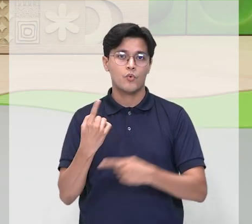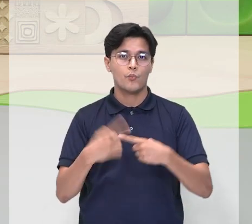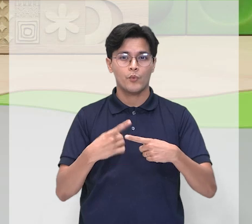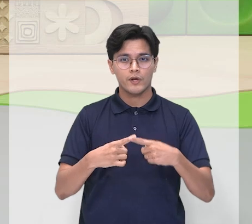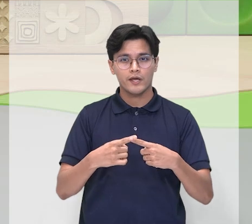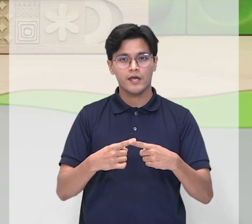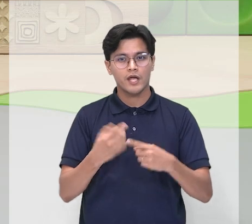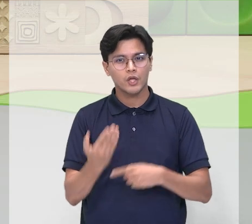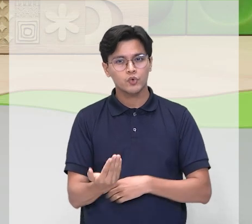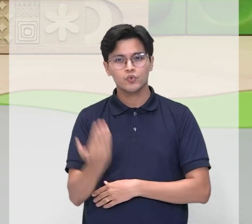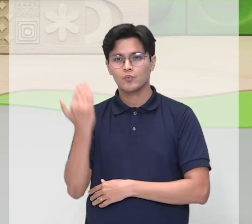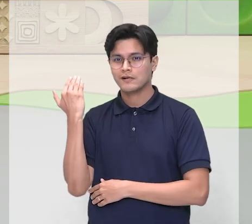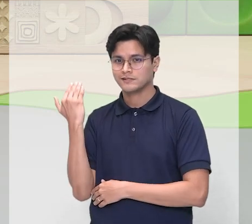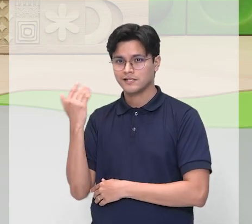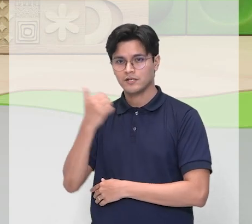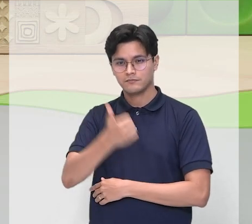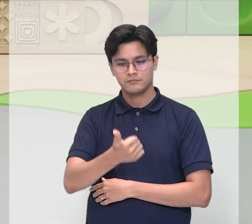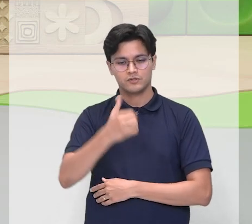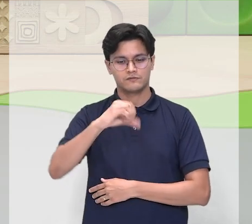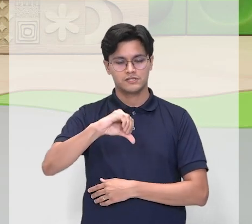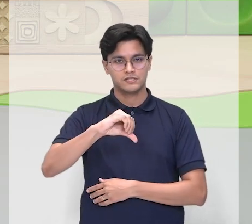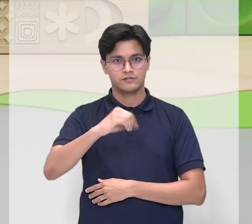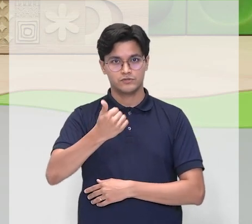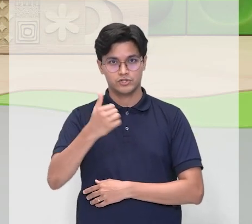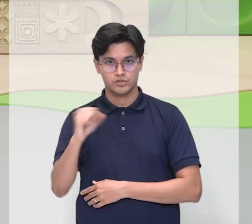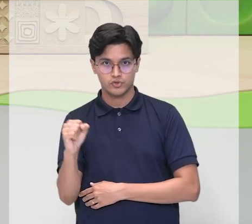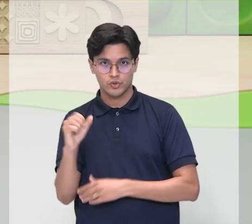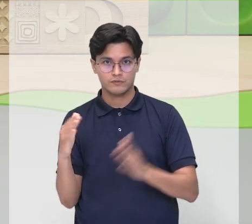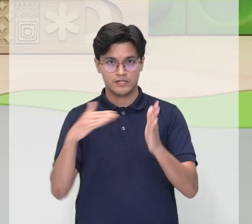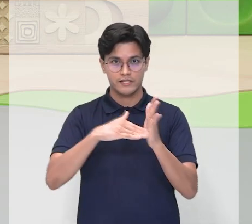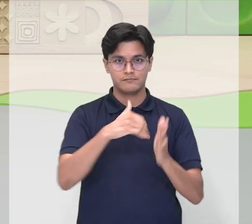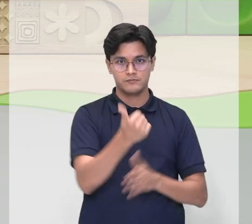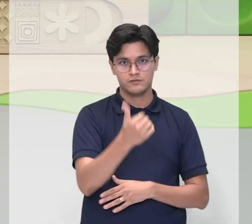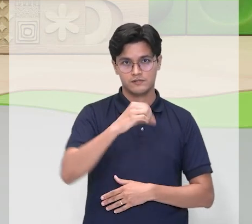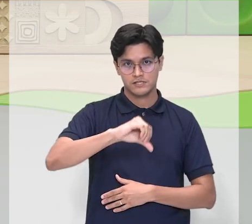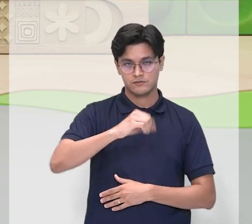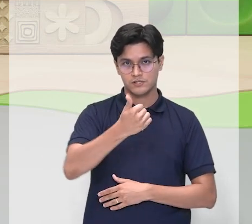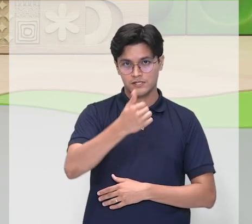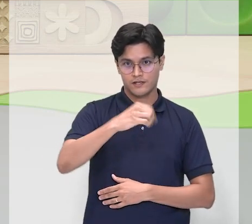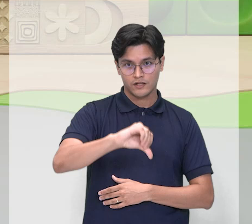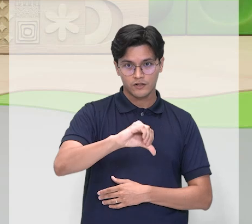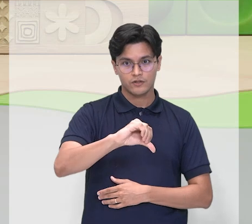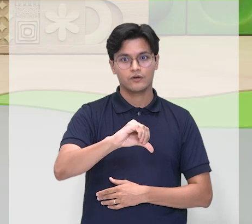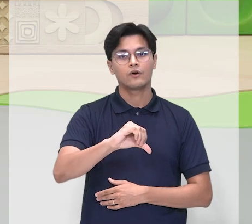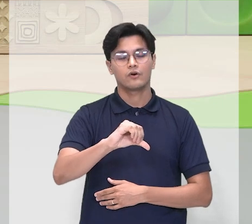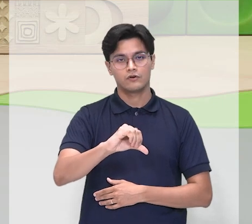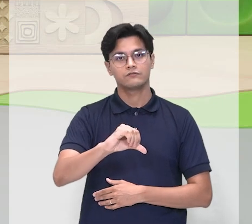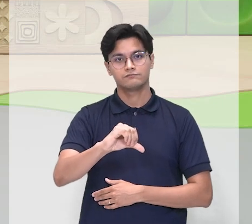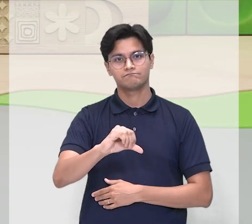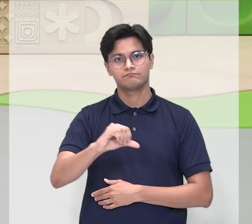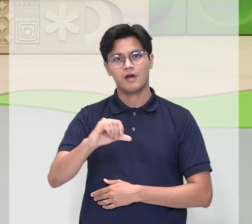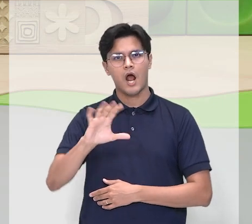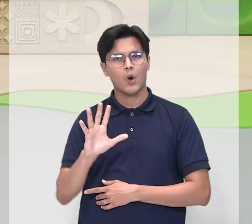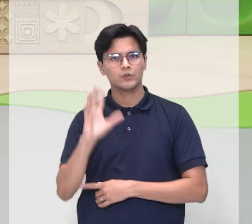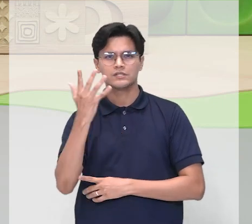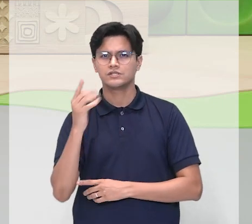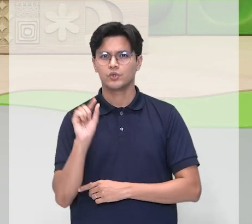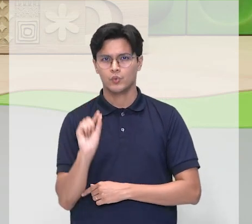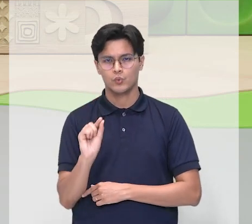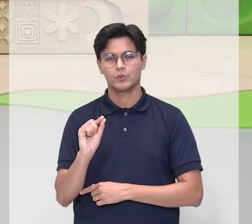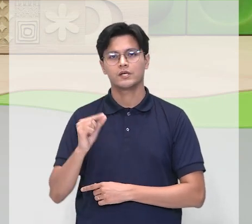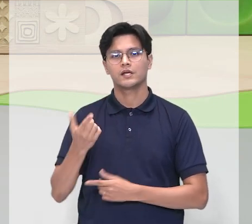1918 e 19, a gripe espanhola matou de 17 a